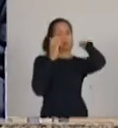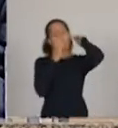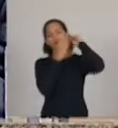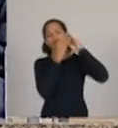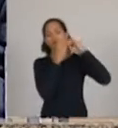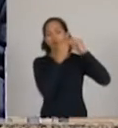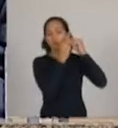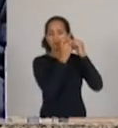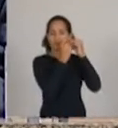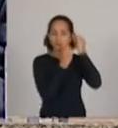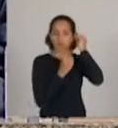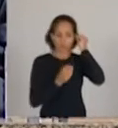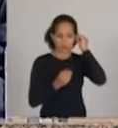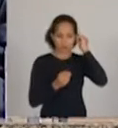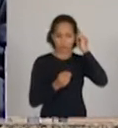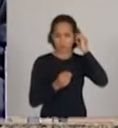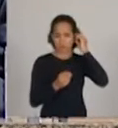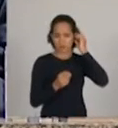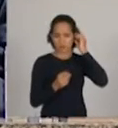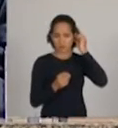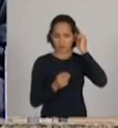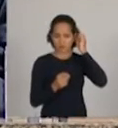Coronel Alexandre Quintino.